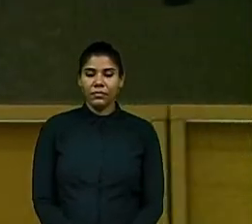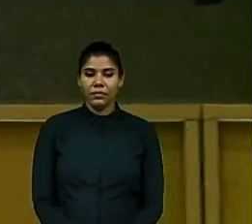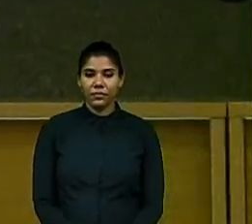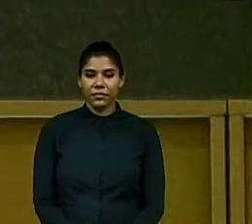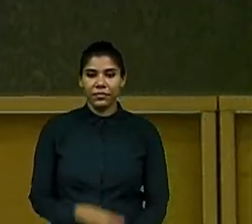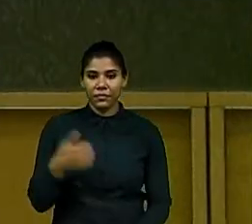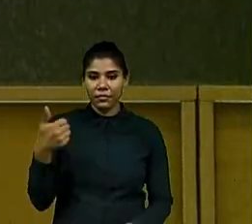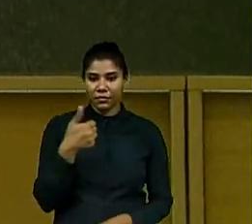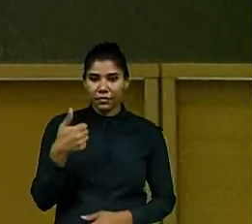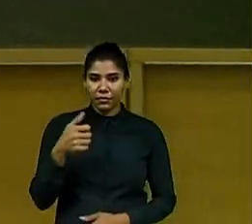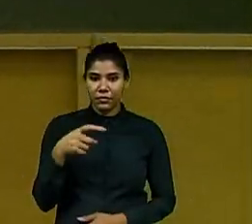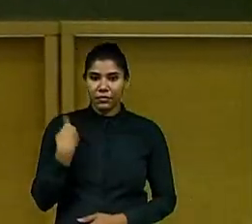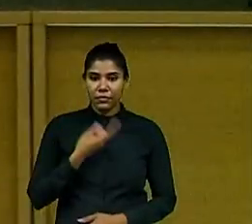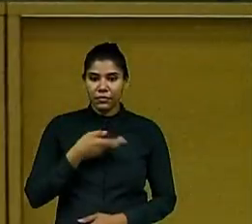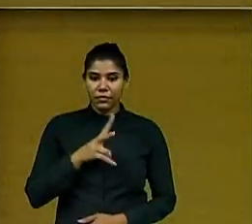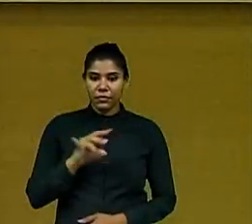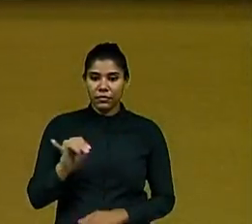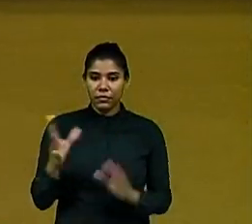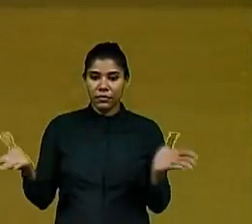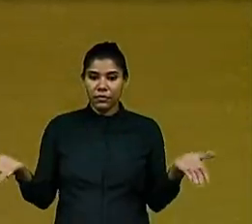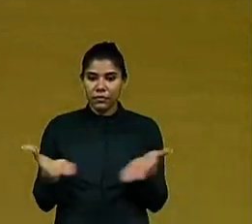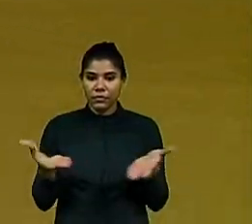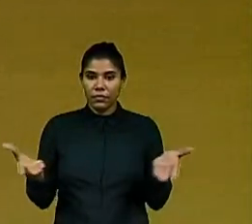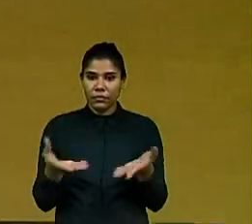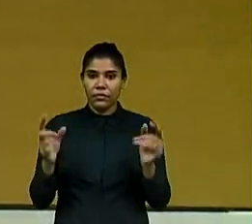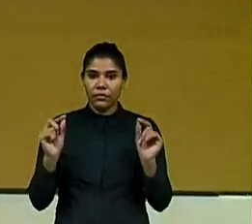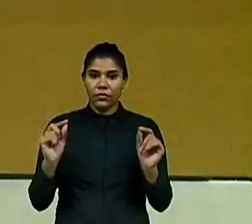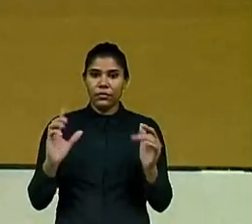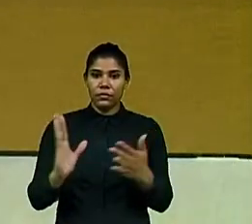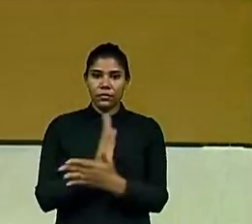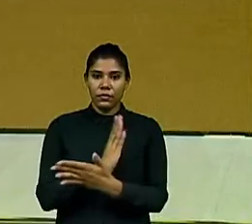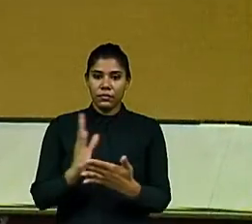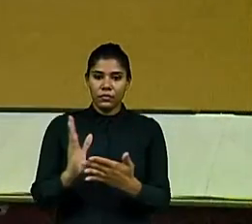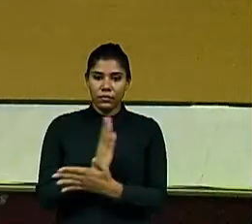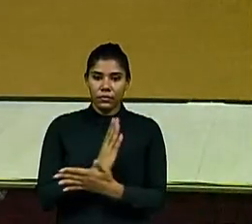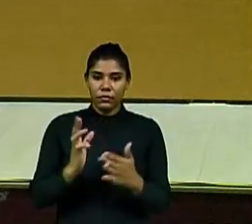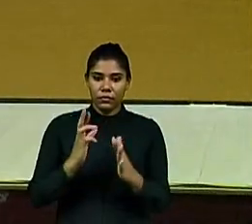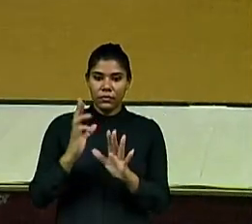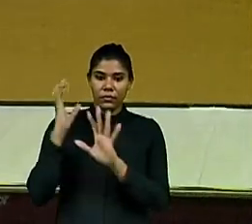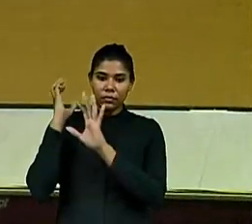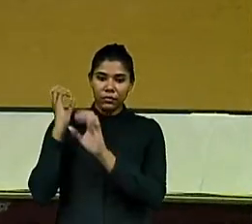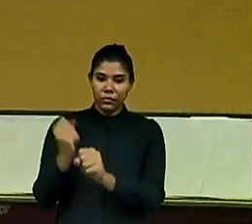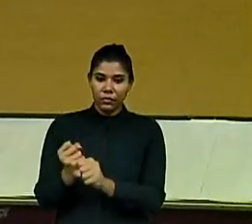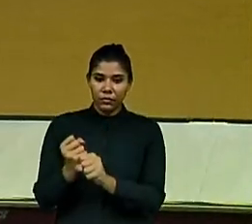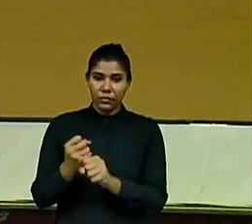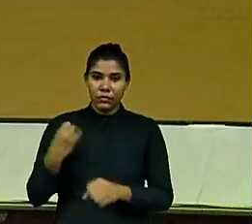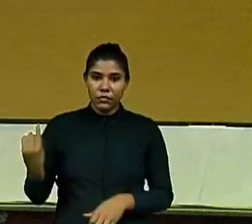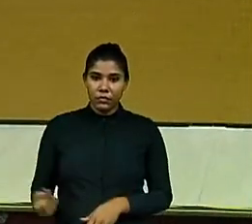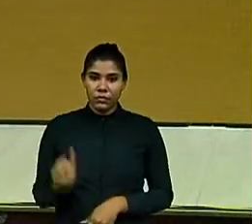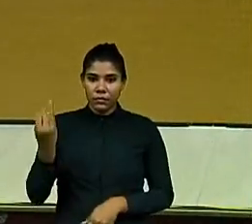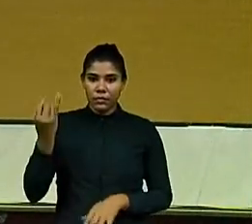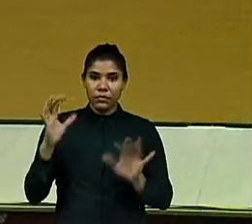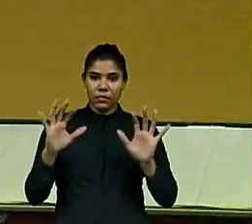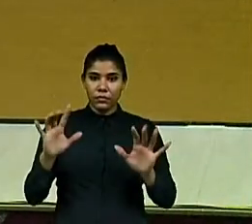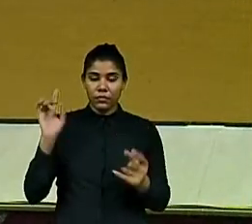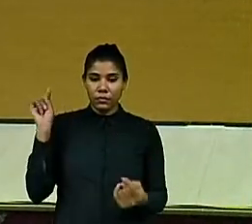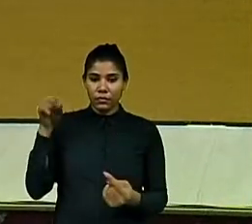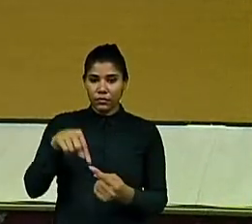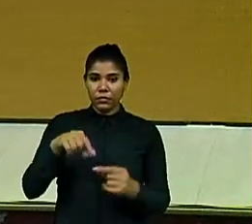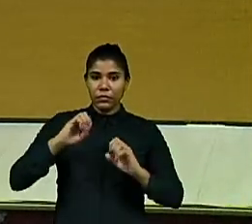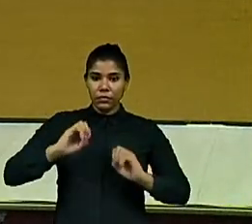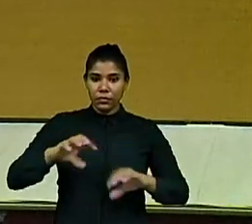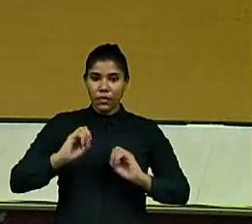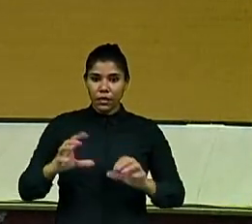nós vamos trabalhar aqui algumas revisões mas o objetivo da nossa aula